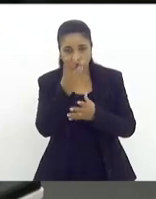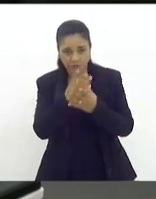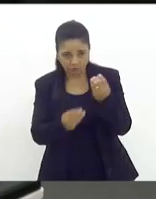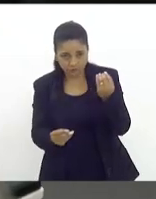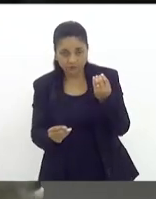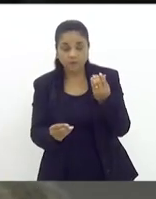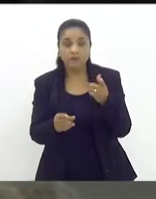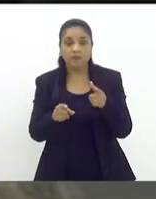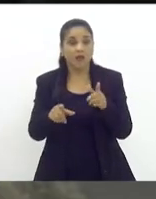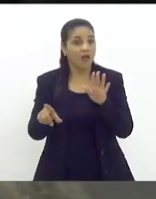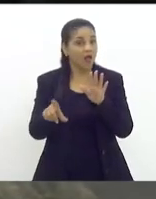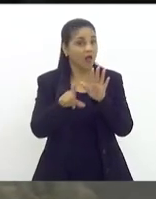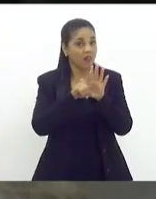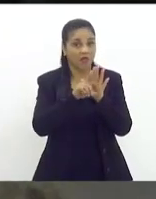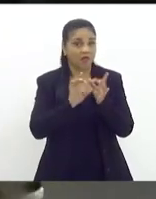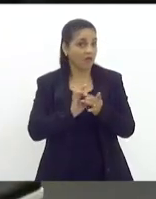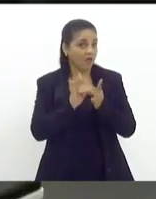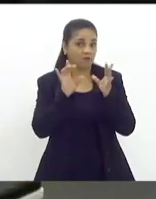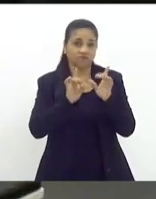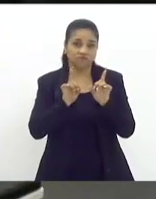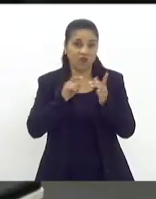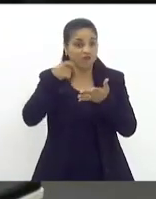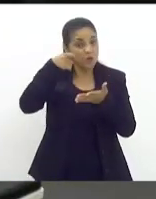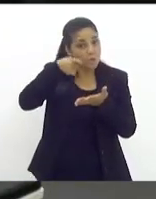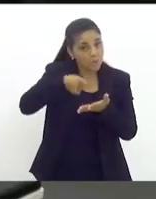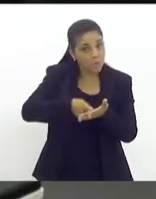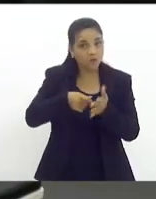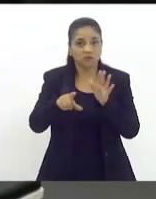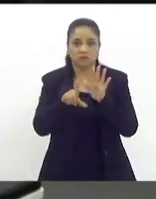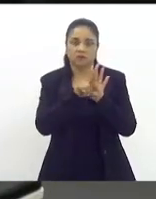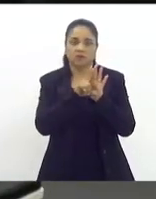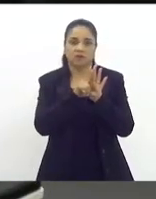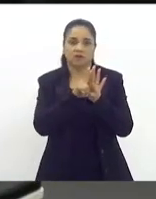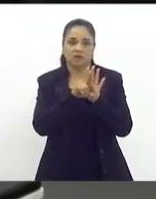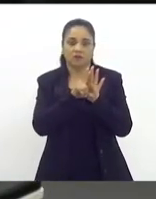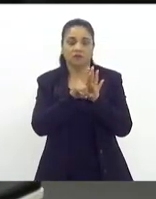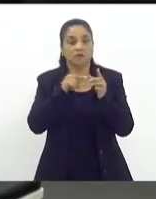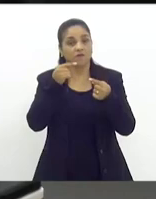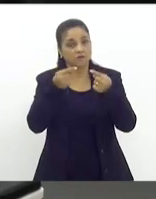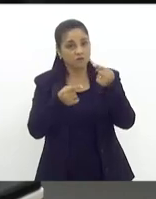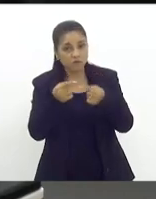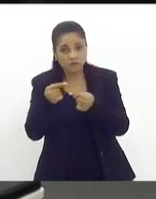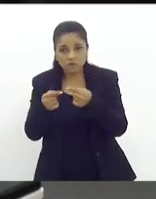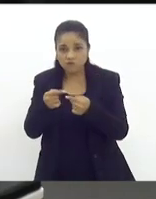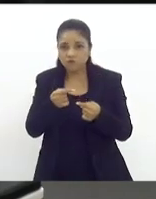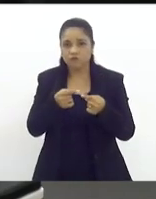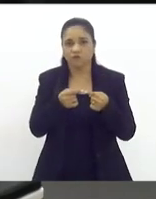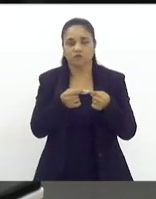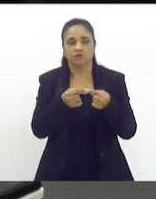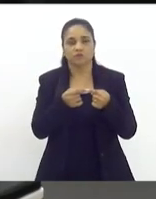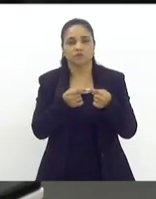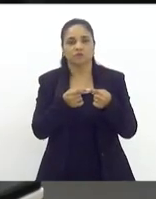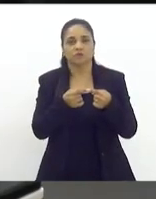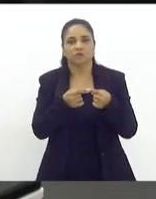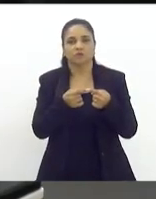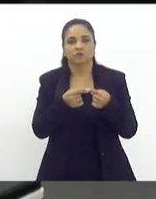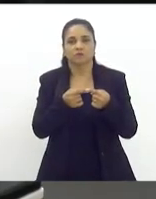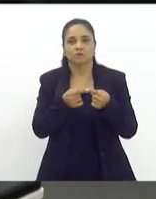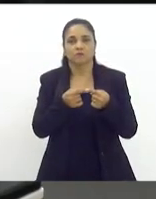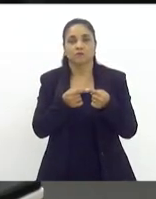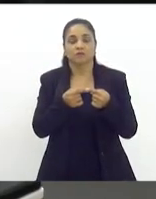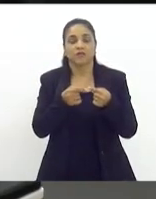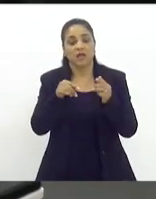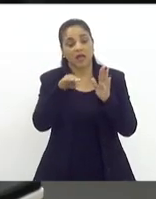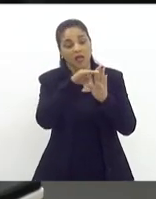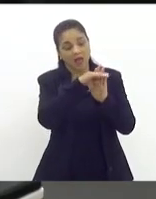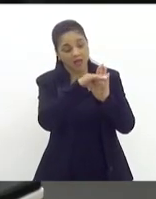leis não são autorizativas, elas foram impositivas. E aí fica uma outra discussão para que a gente possa avaliar. Nem está na sua lista a